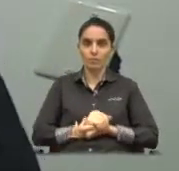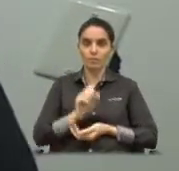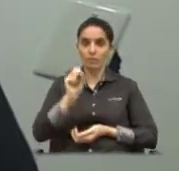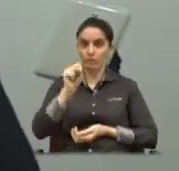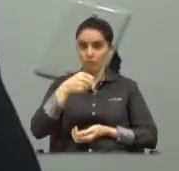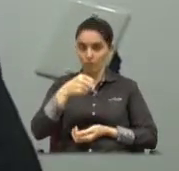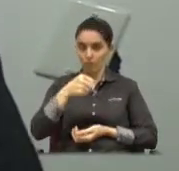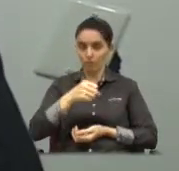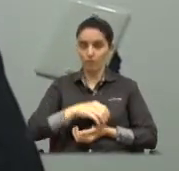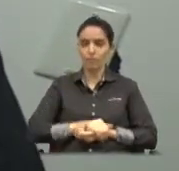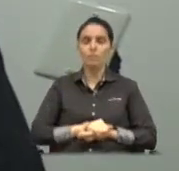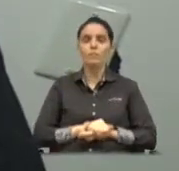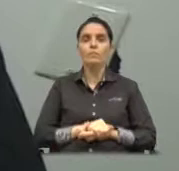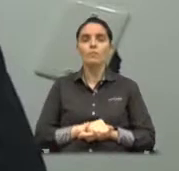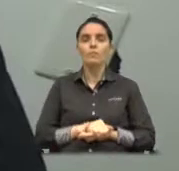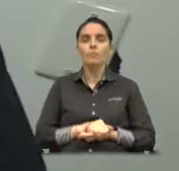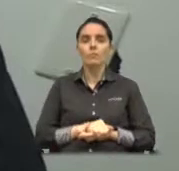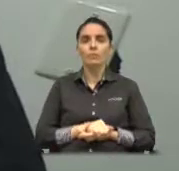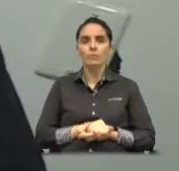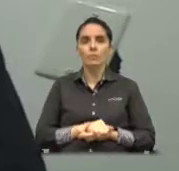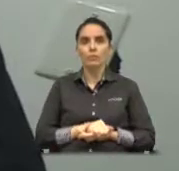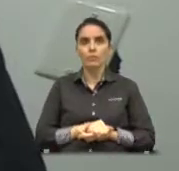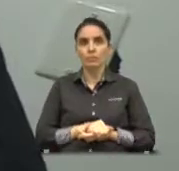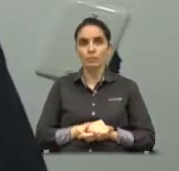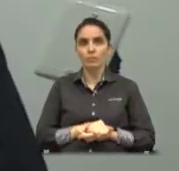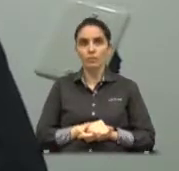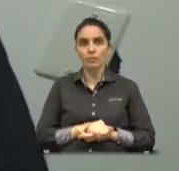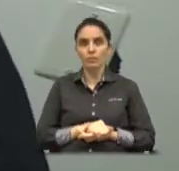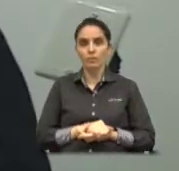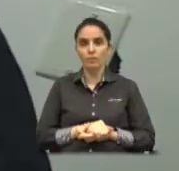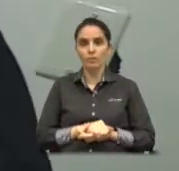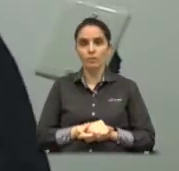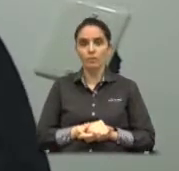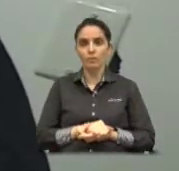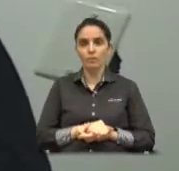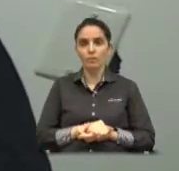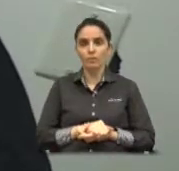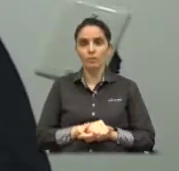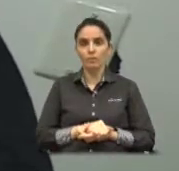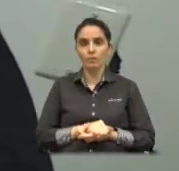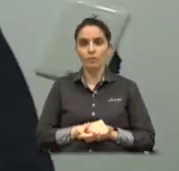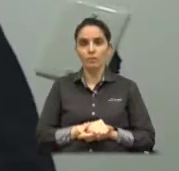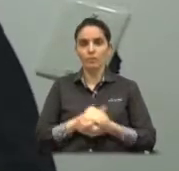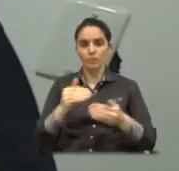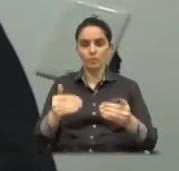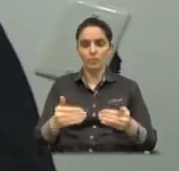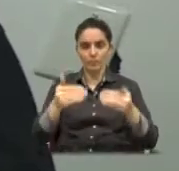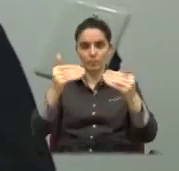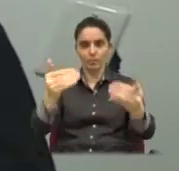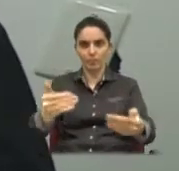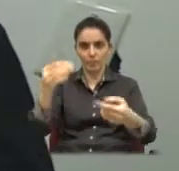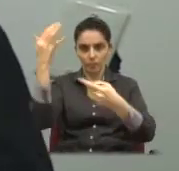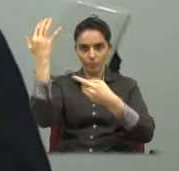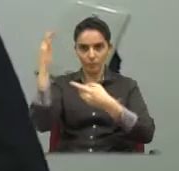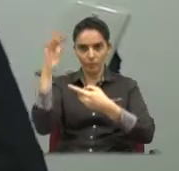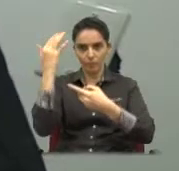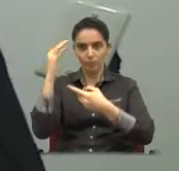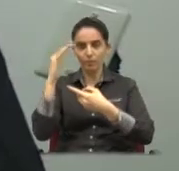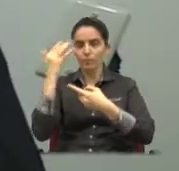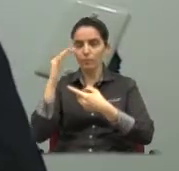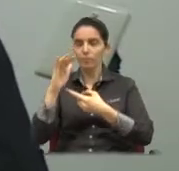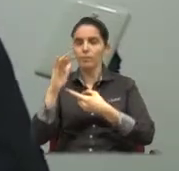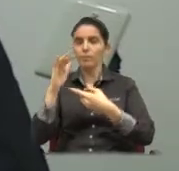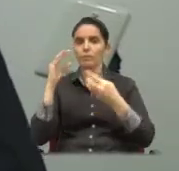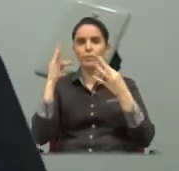sim, para que nós possamos contemplar com essa moção de aplauso por tudo aquilo que